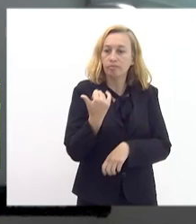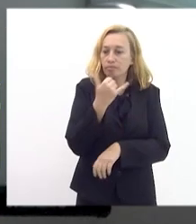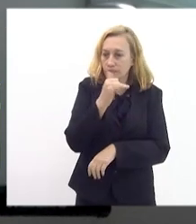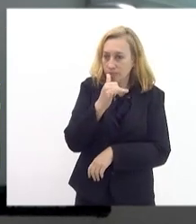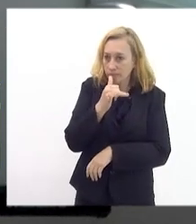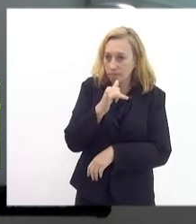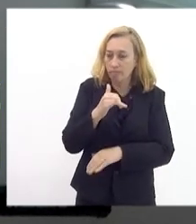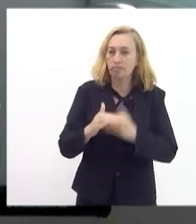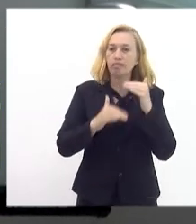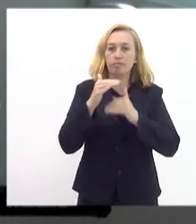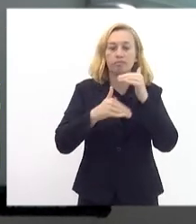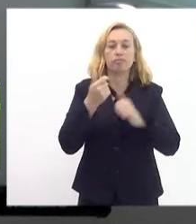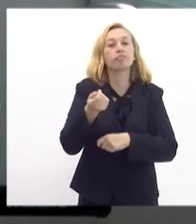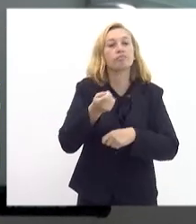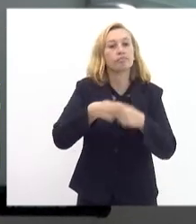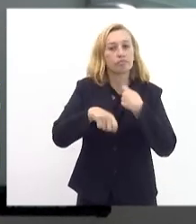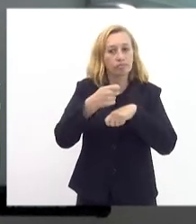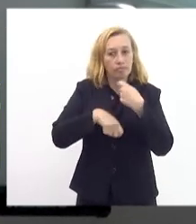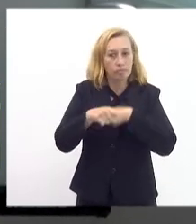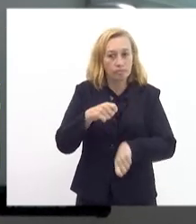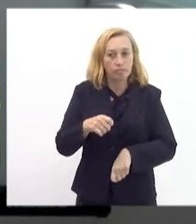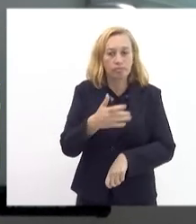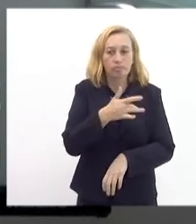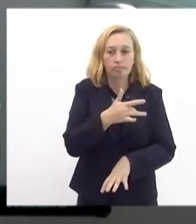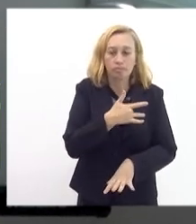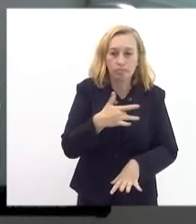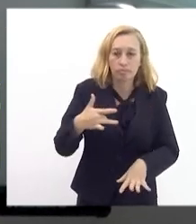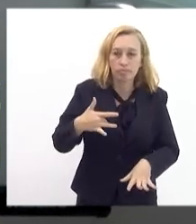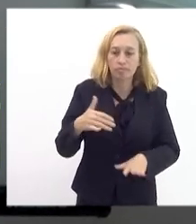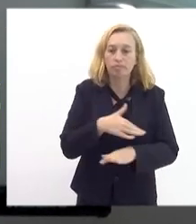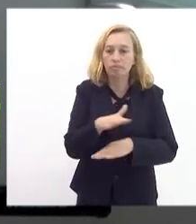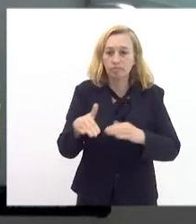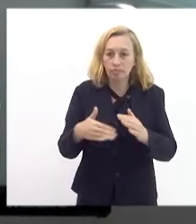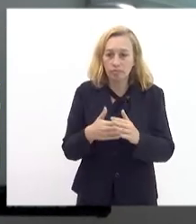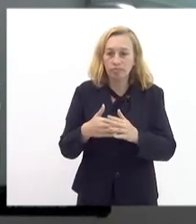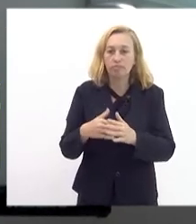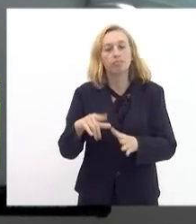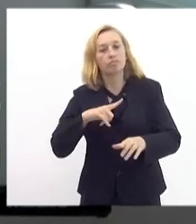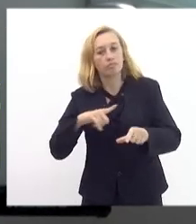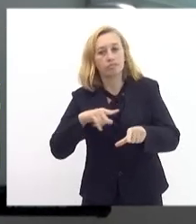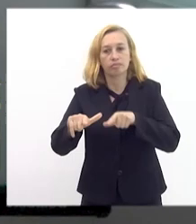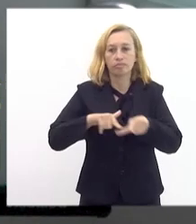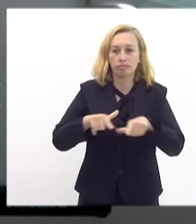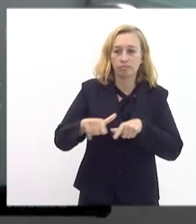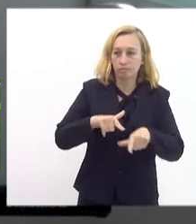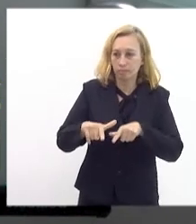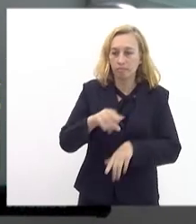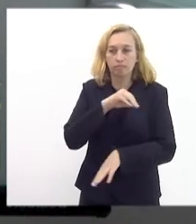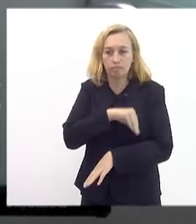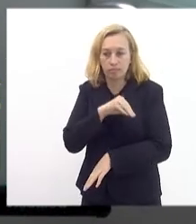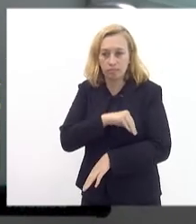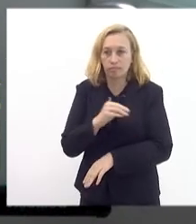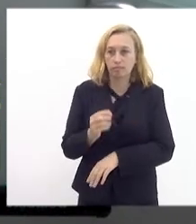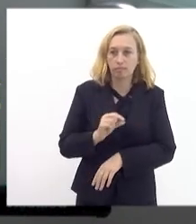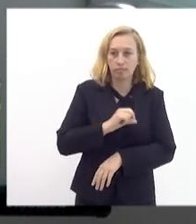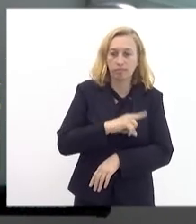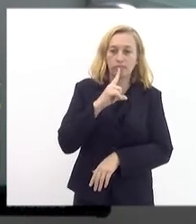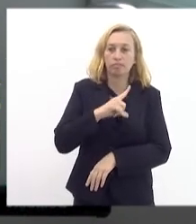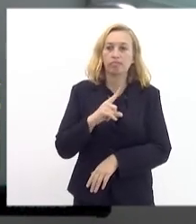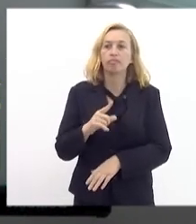para o desenvolvimento econômico eo bem-estar social para geração de emprego para geração de renda